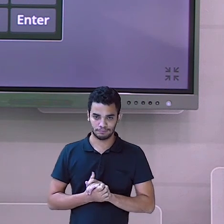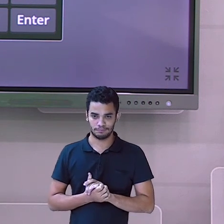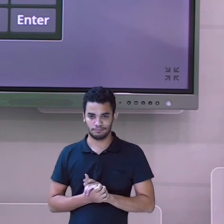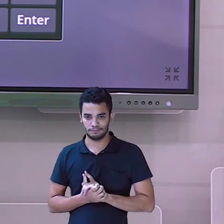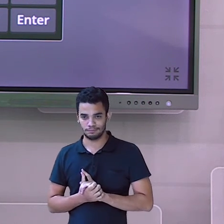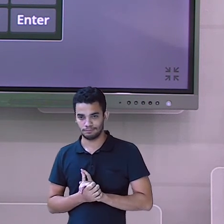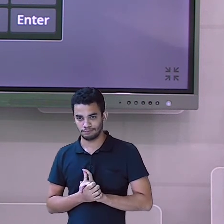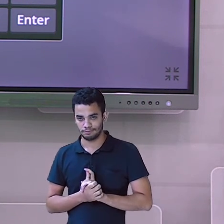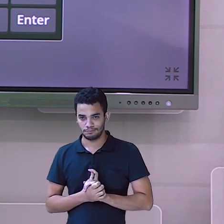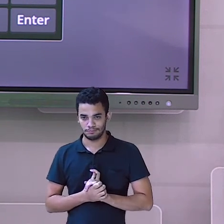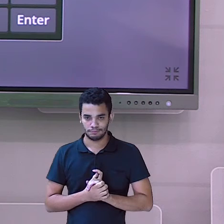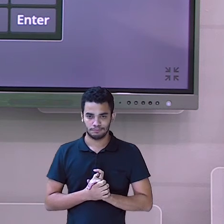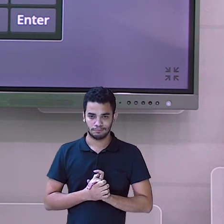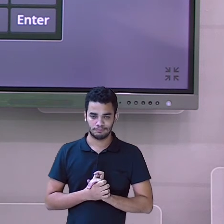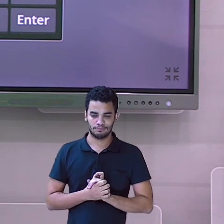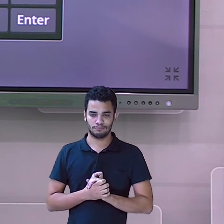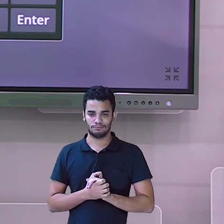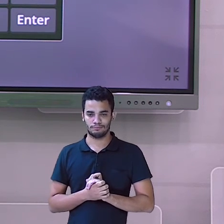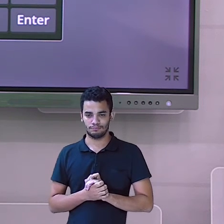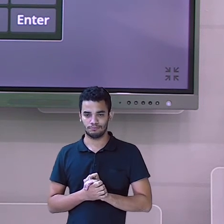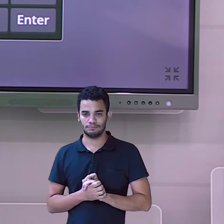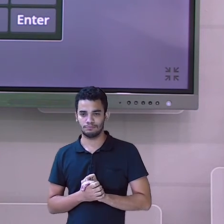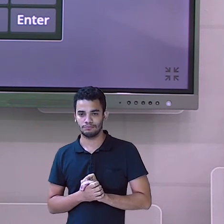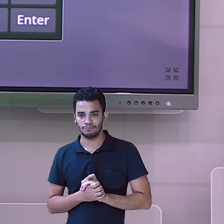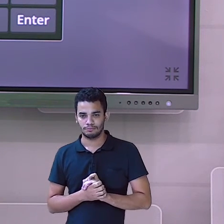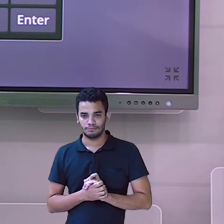Letra maiúscula, né?